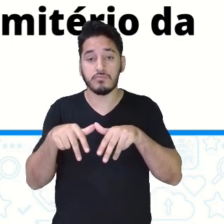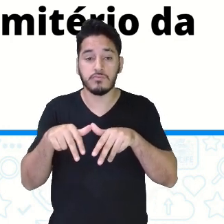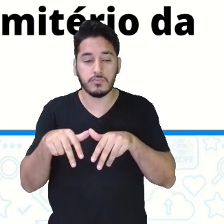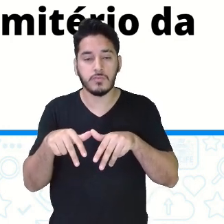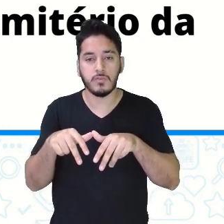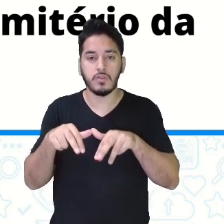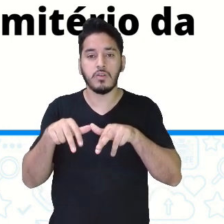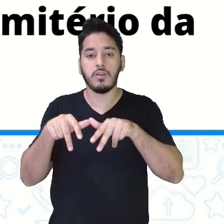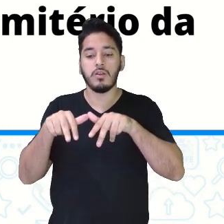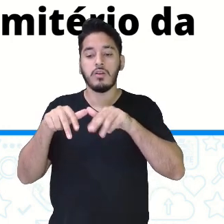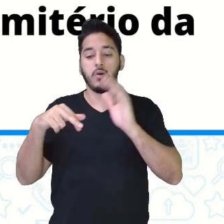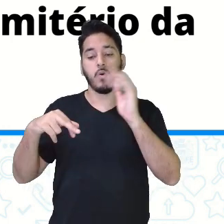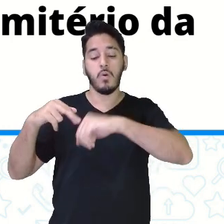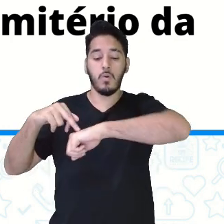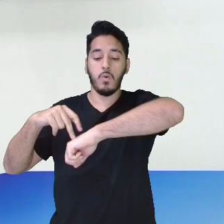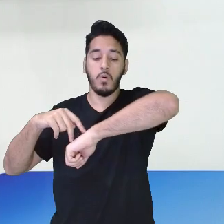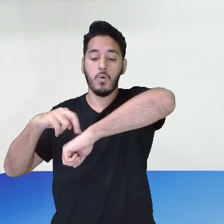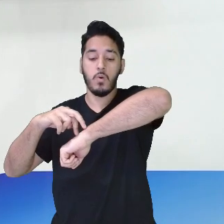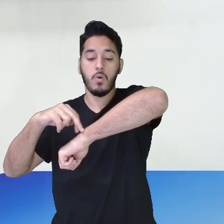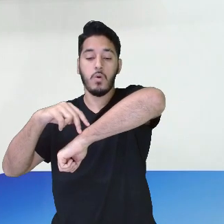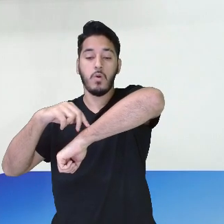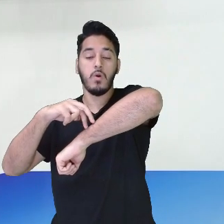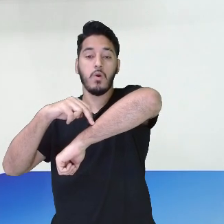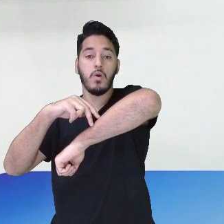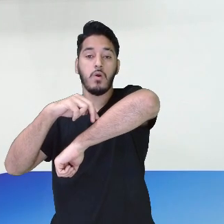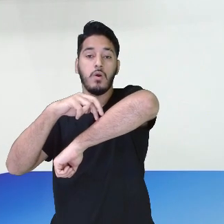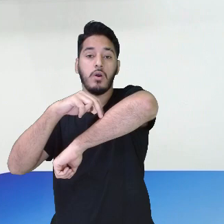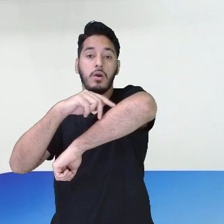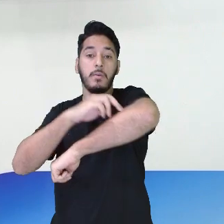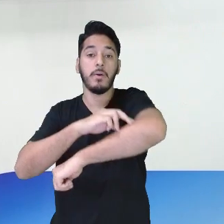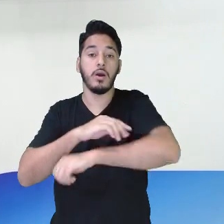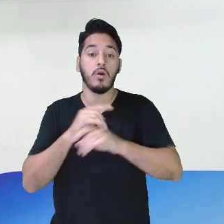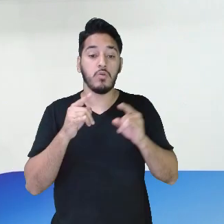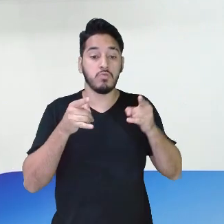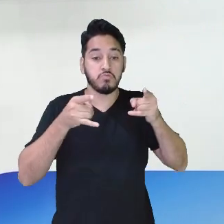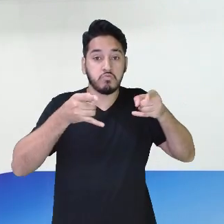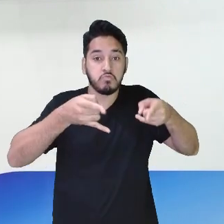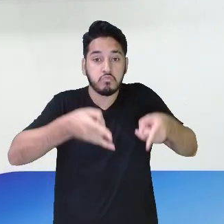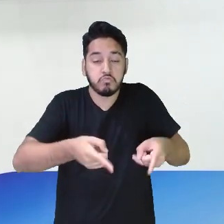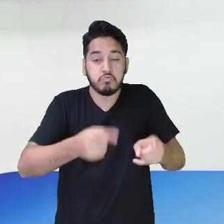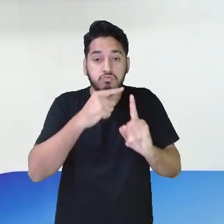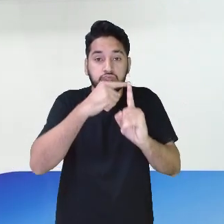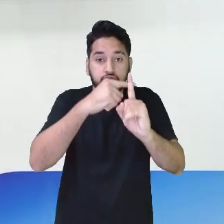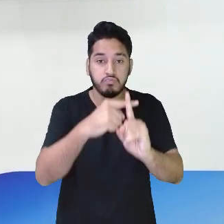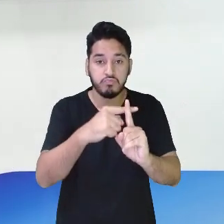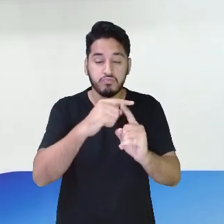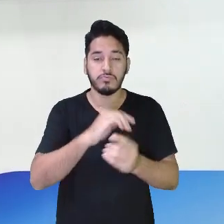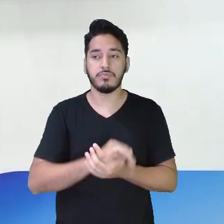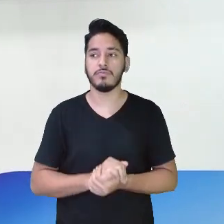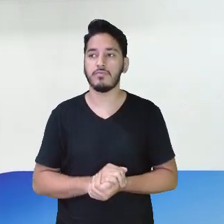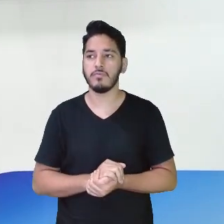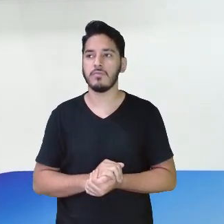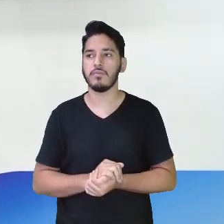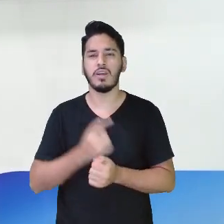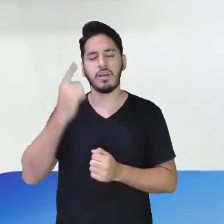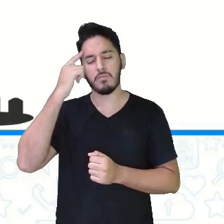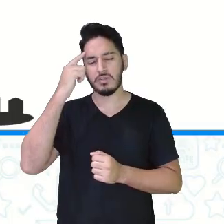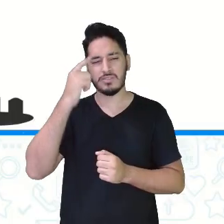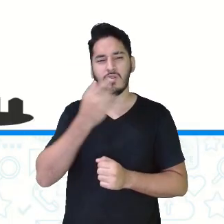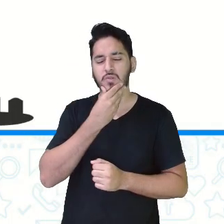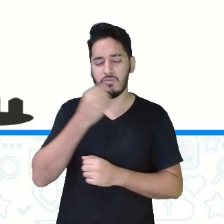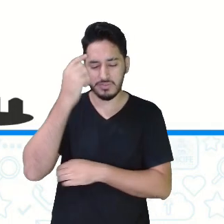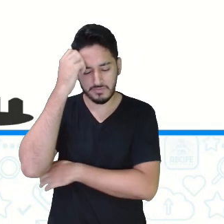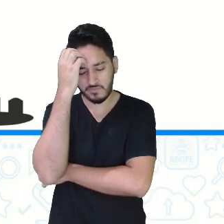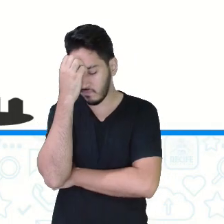dois subindo a ladeira que levava ao afastado cemitério da cidade. Com a cabeça girando, cheio de dúvidas